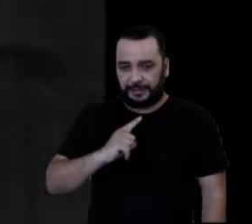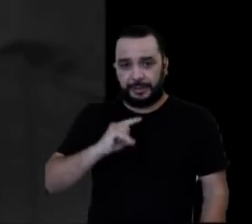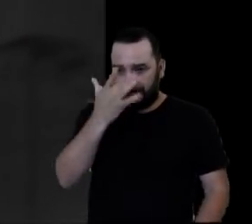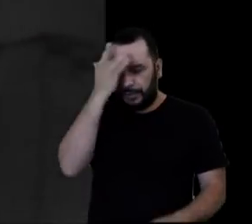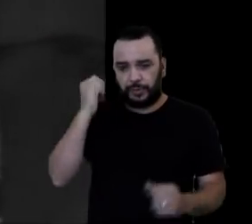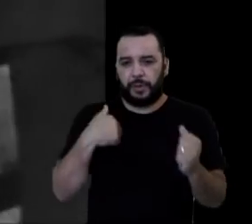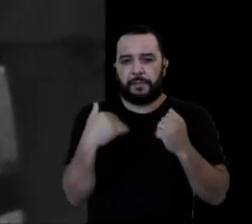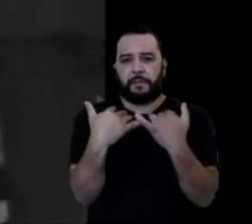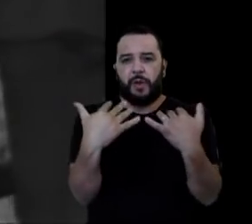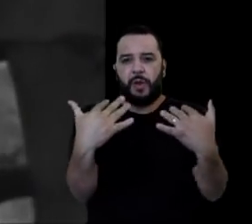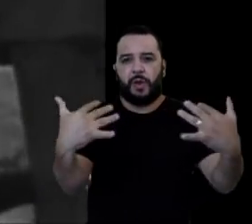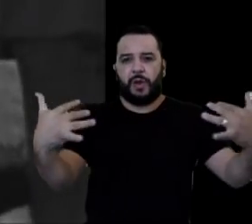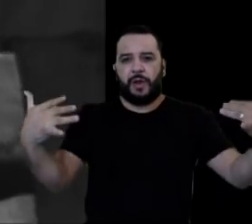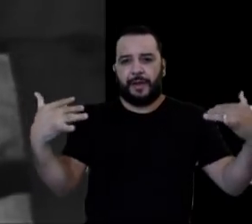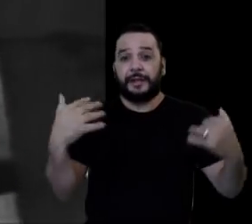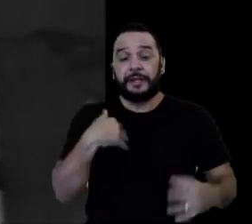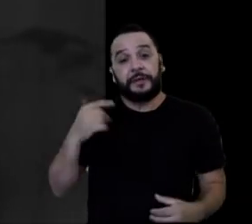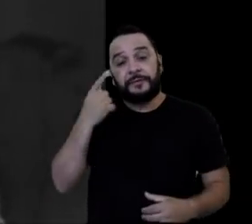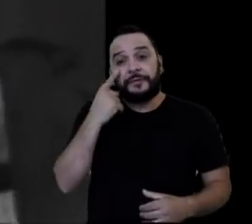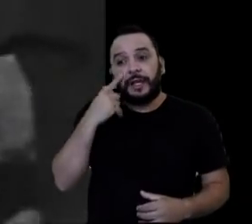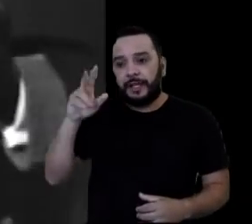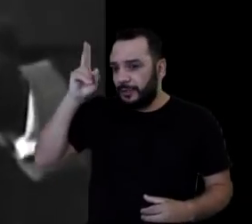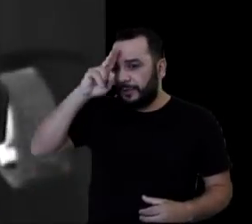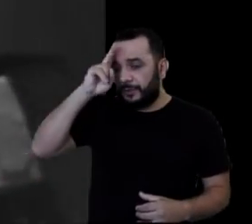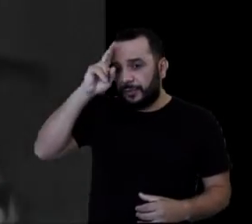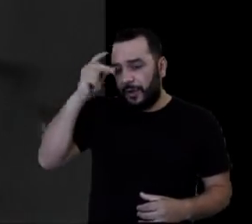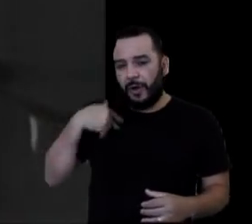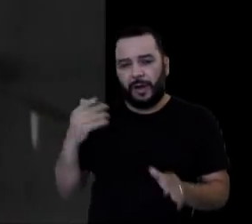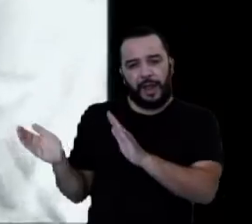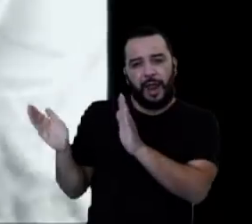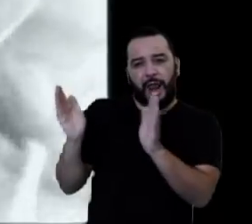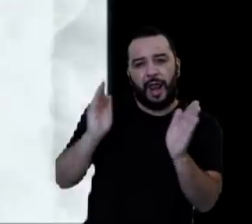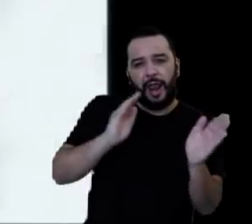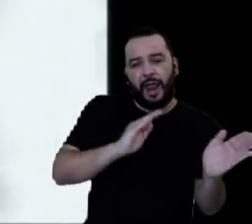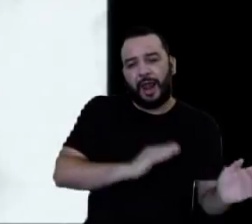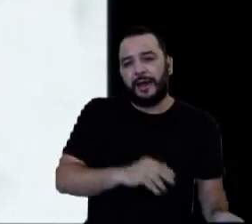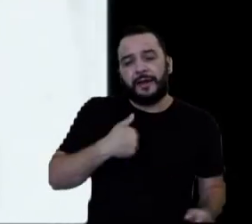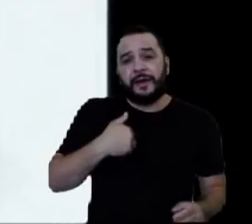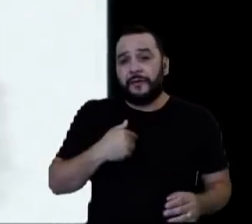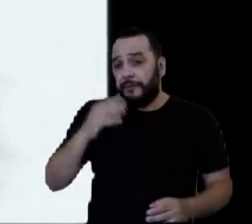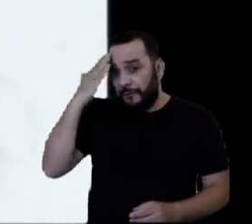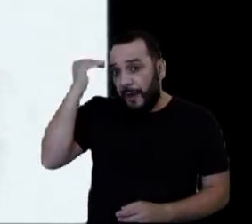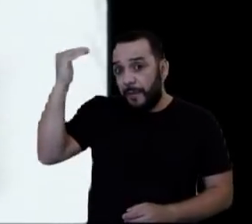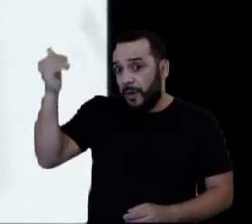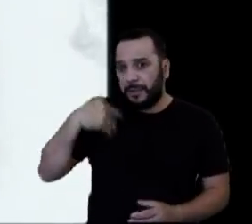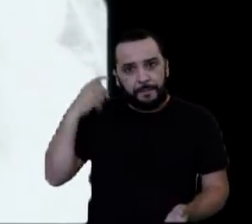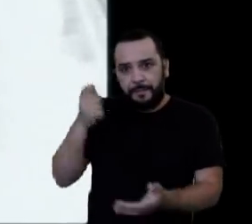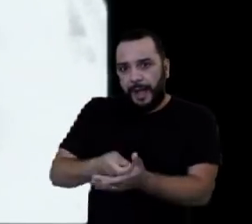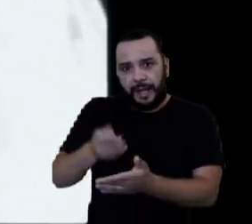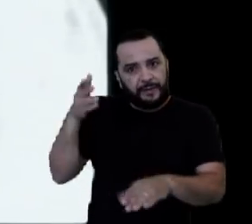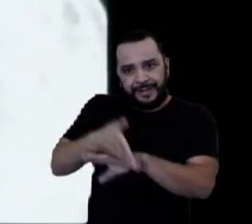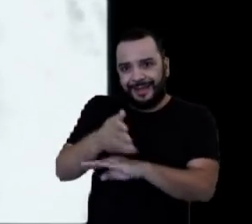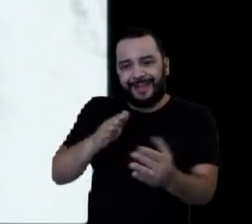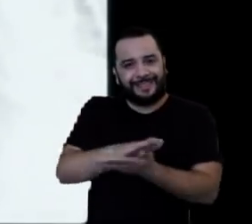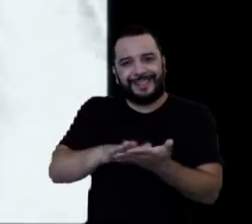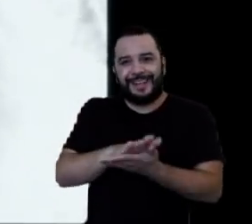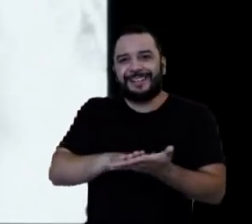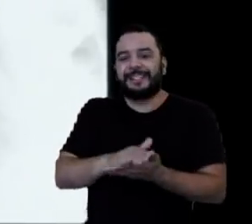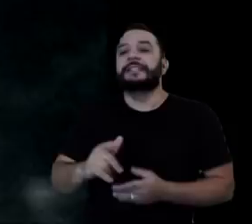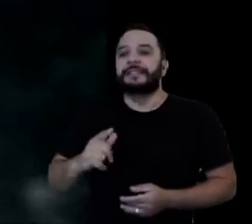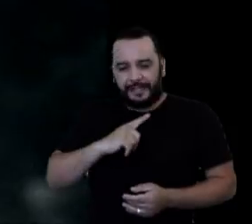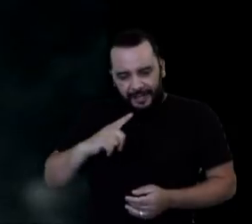Com ele, o grande público podia assistir os maiores clássicos da dramaturgia mundial e sem pagar ingressos.